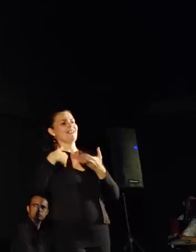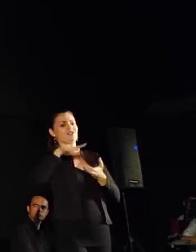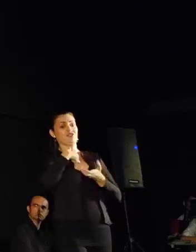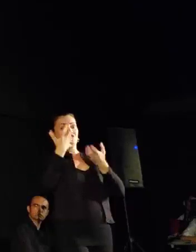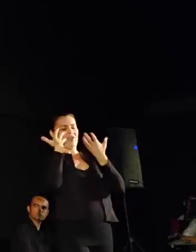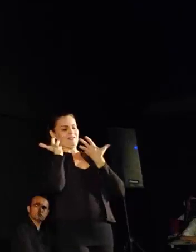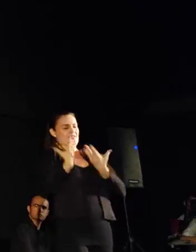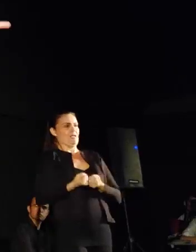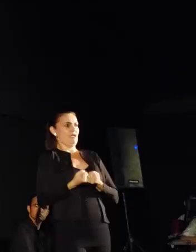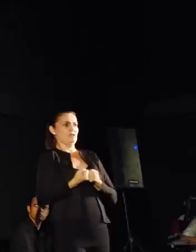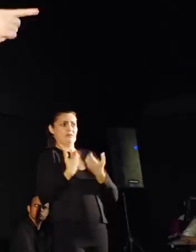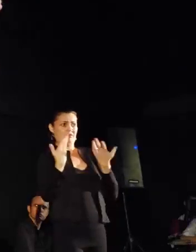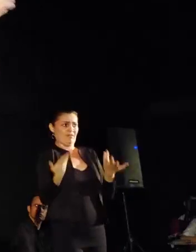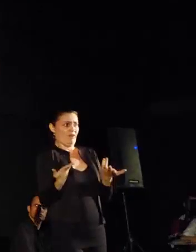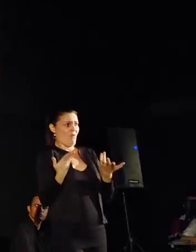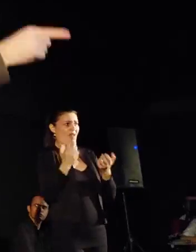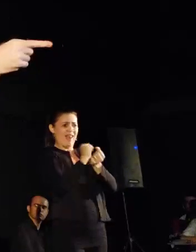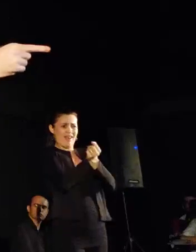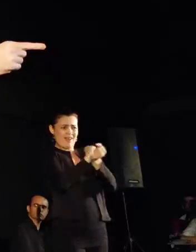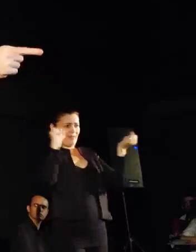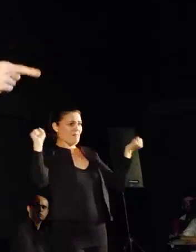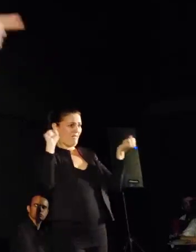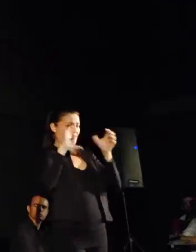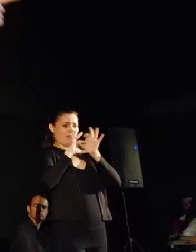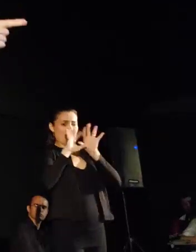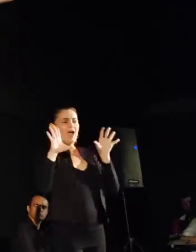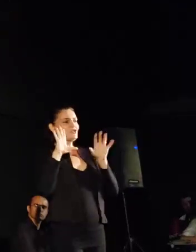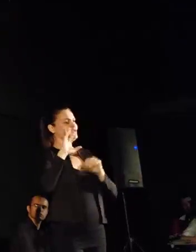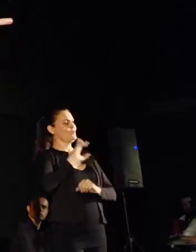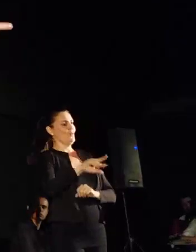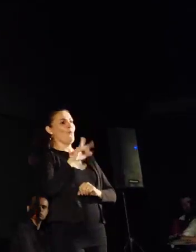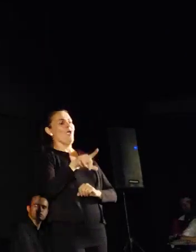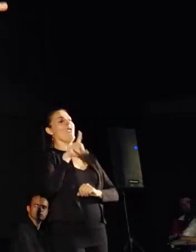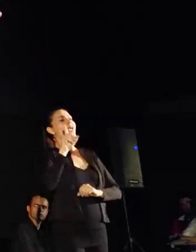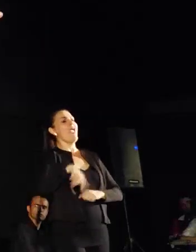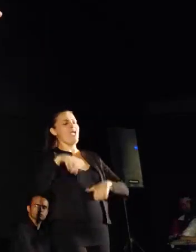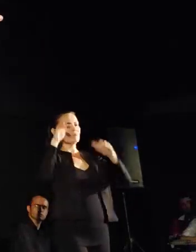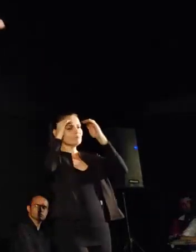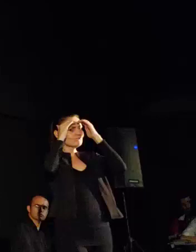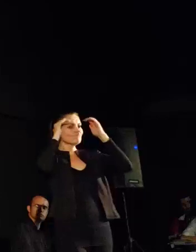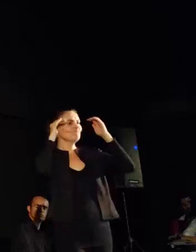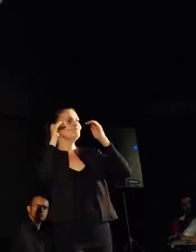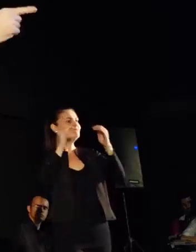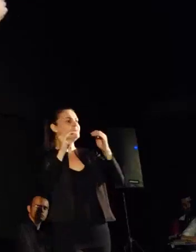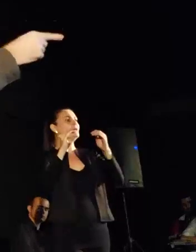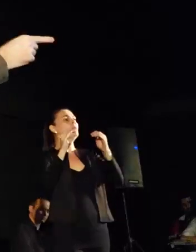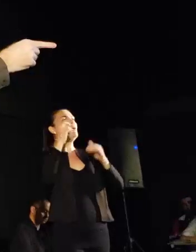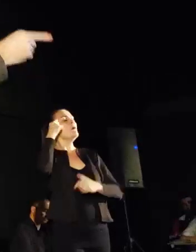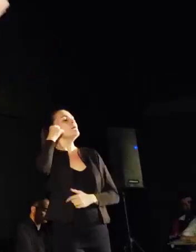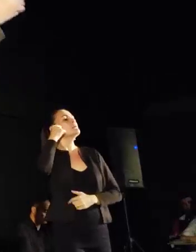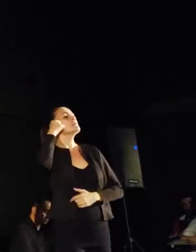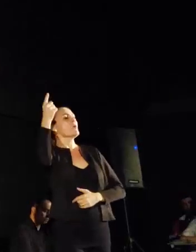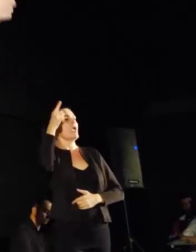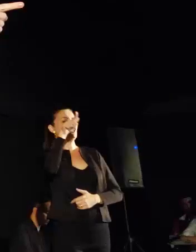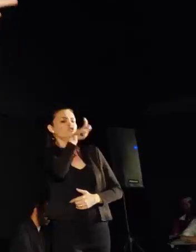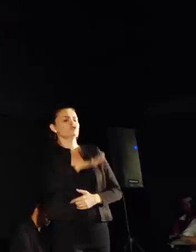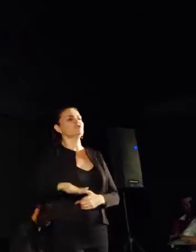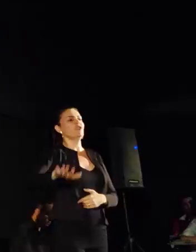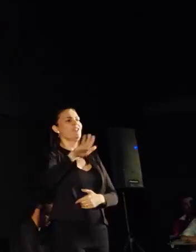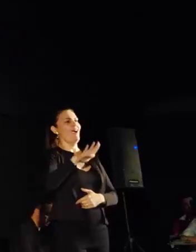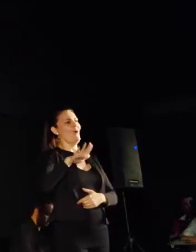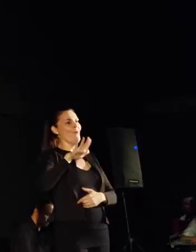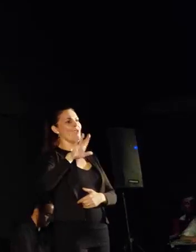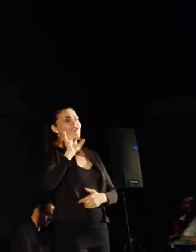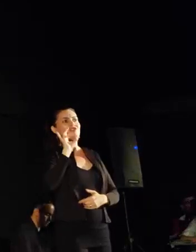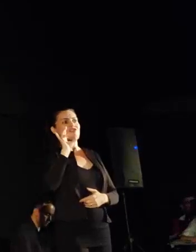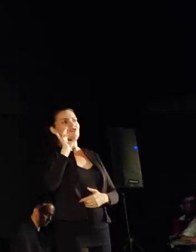Esse é o nome correto disso, é uma forma de servidão. A servidão é uma ideia geral de que só nós existimos a partir da